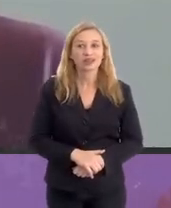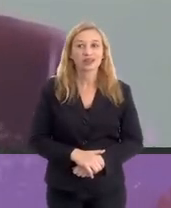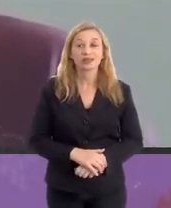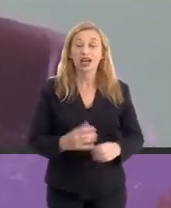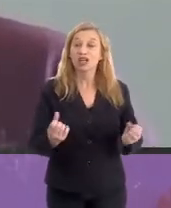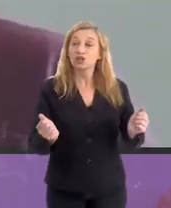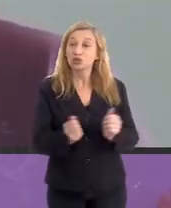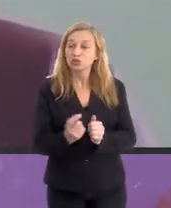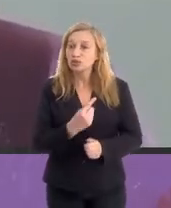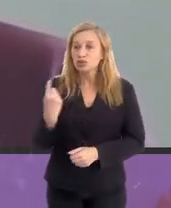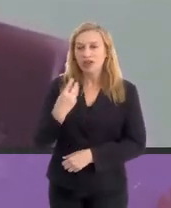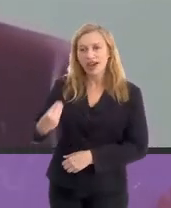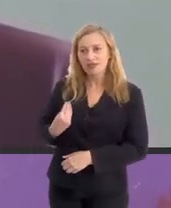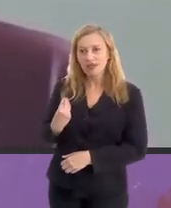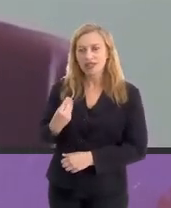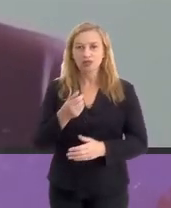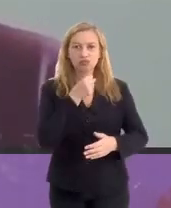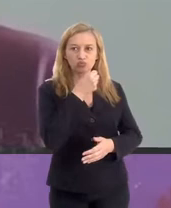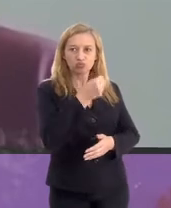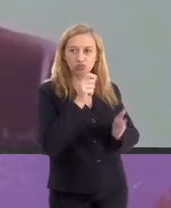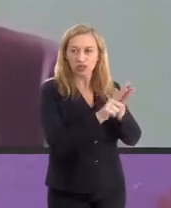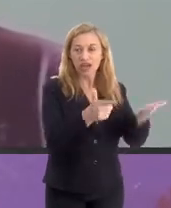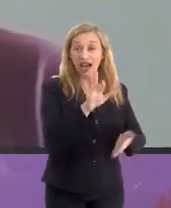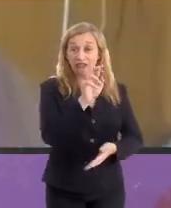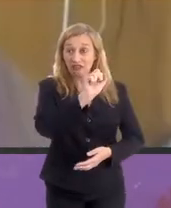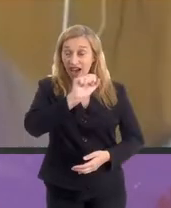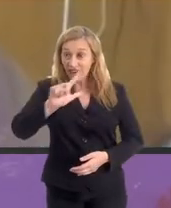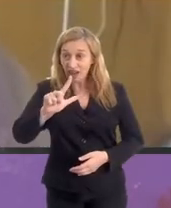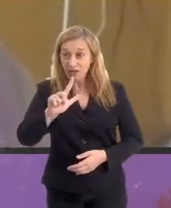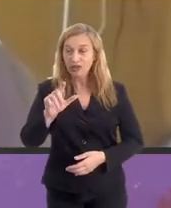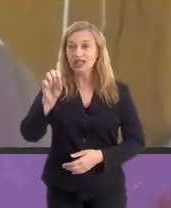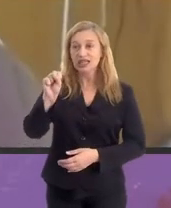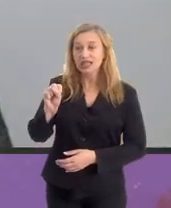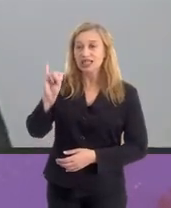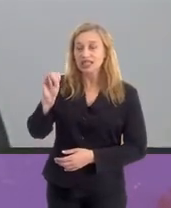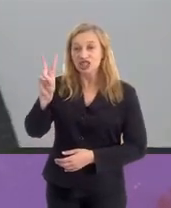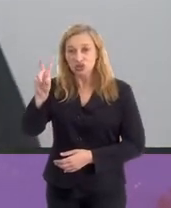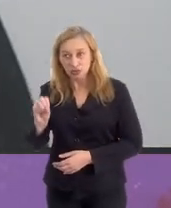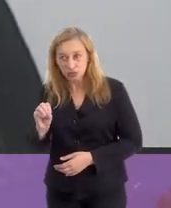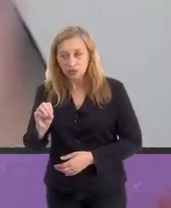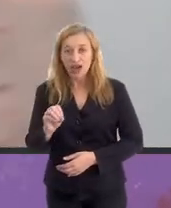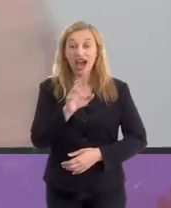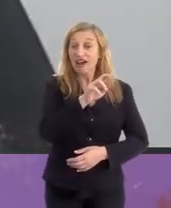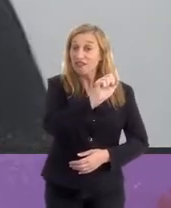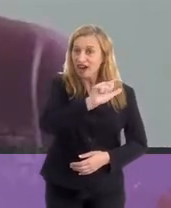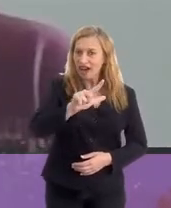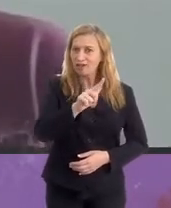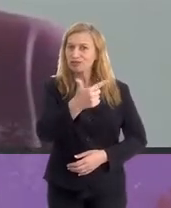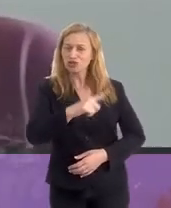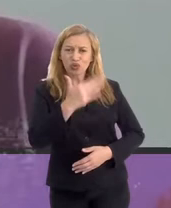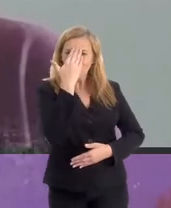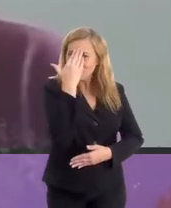para participar com a gente e temos as presenças dos Jornalistas Rafael Marques Sílvio barsetti